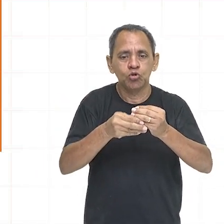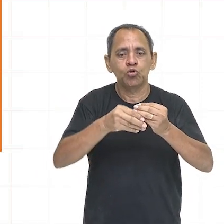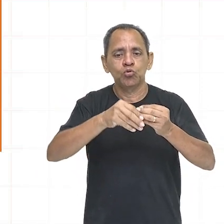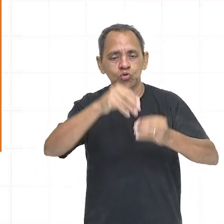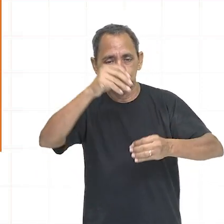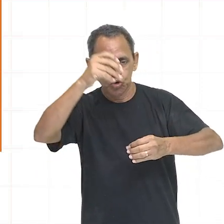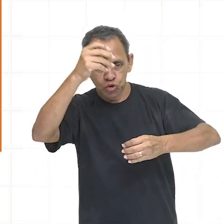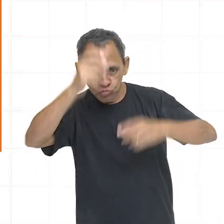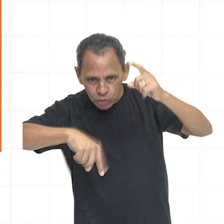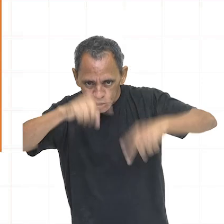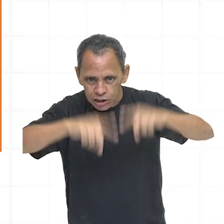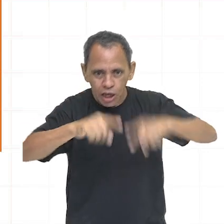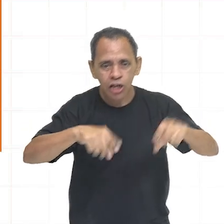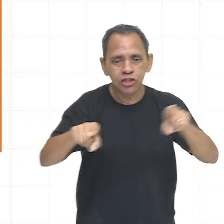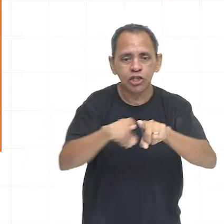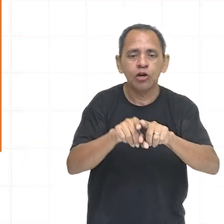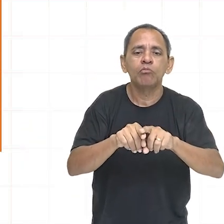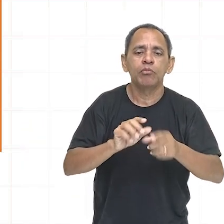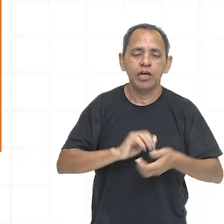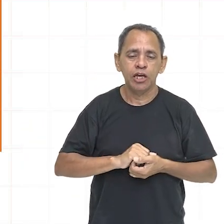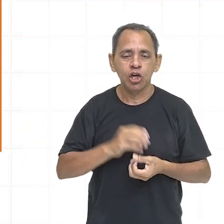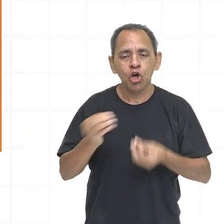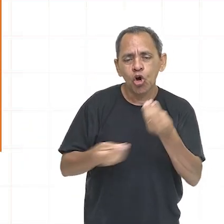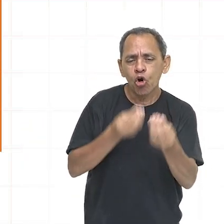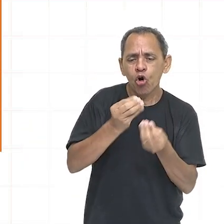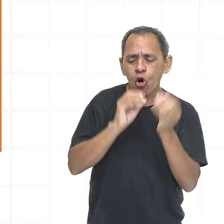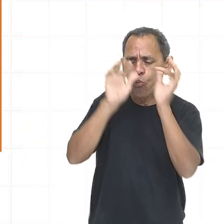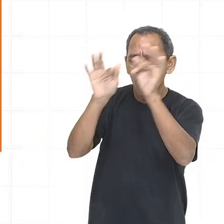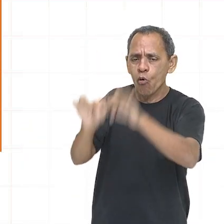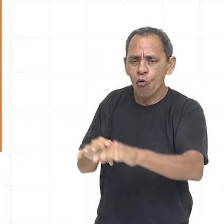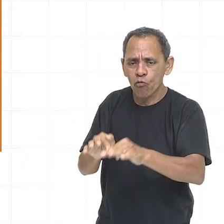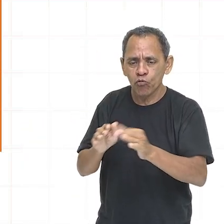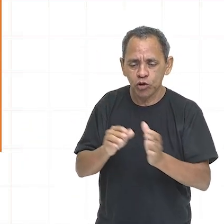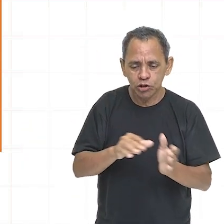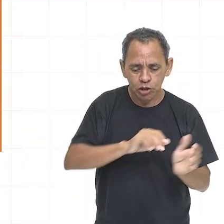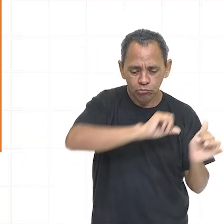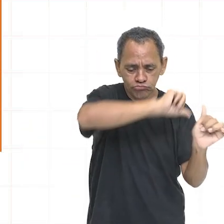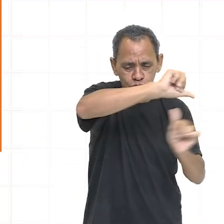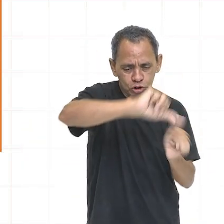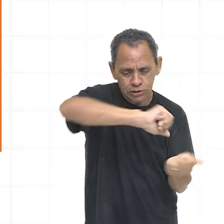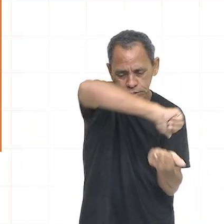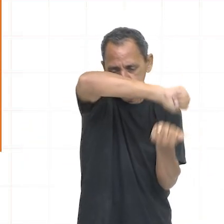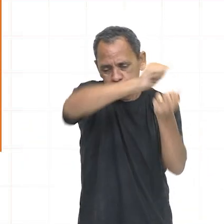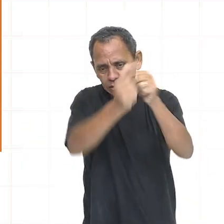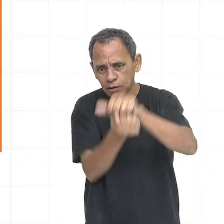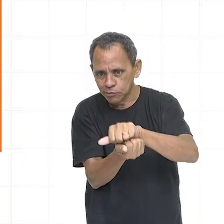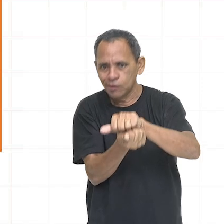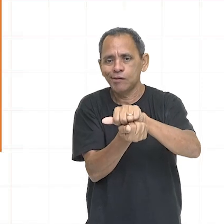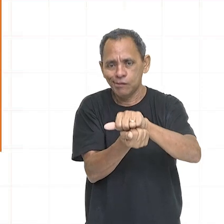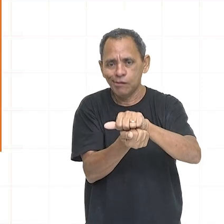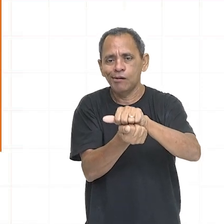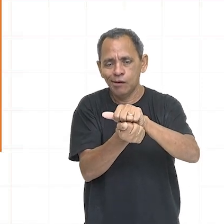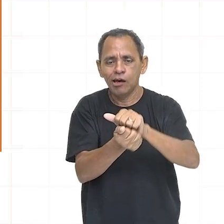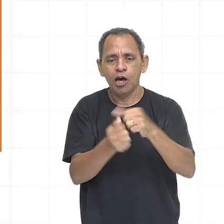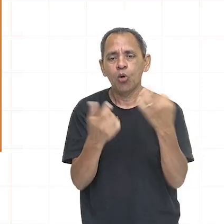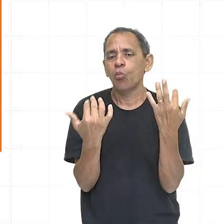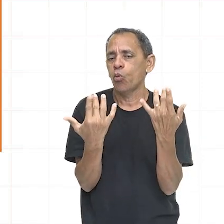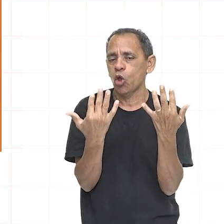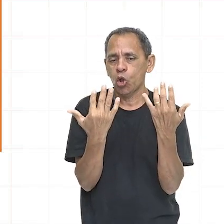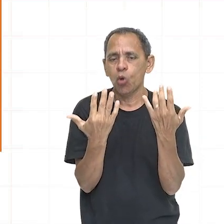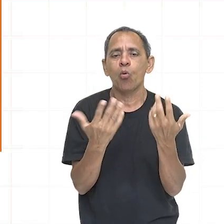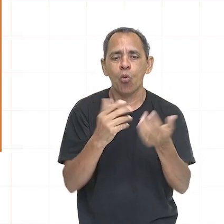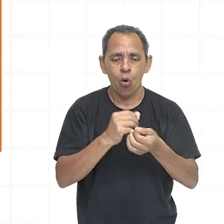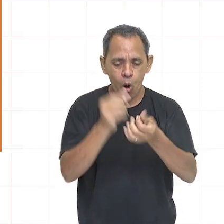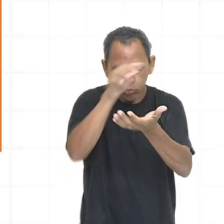vindo aí de um resultado de transição, né, da produção manual para a produção em massa.